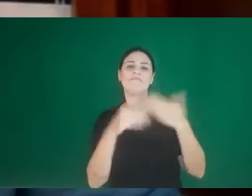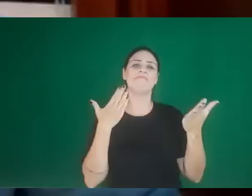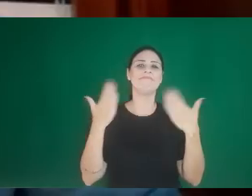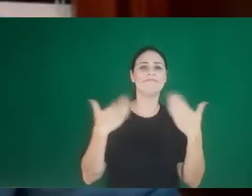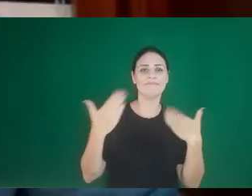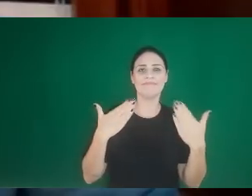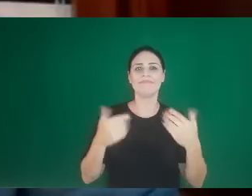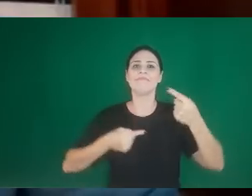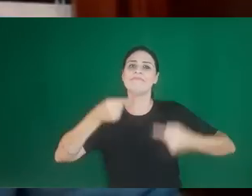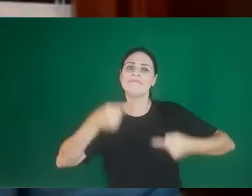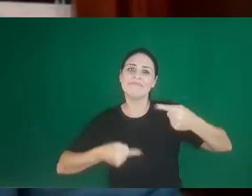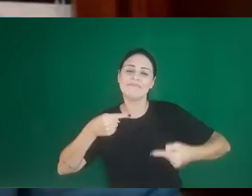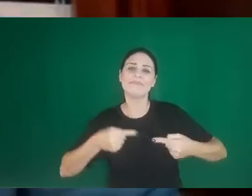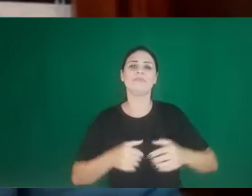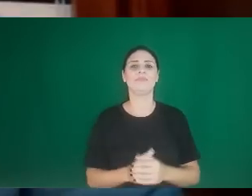de discussão.